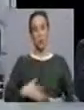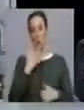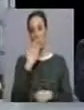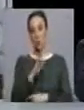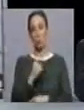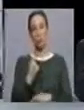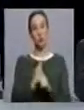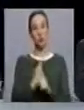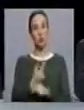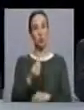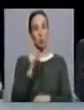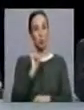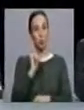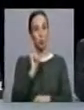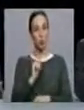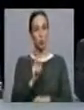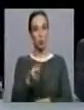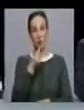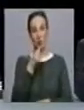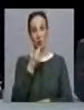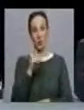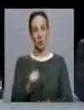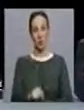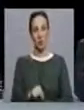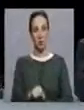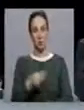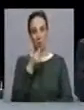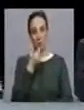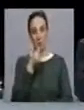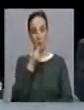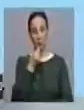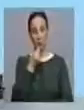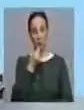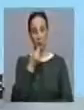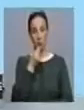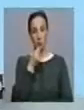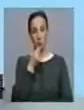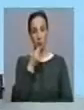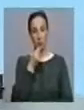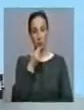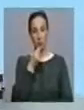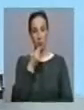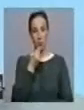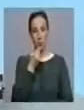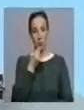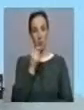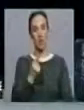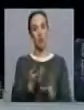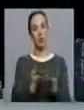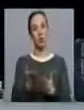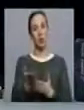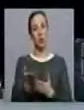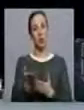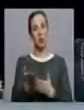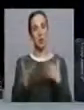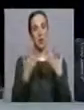fundamentais a alimentação é alimentação a frança não deve residir em muitos graus